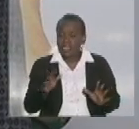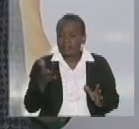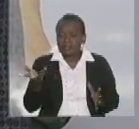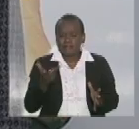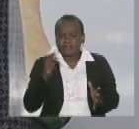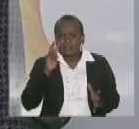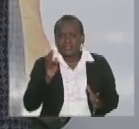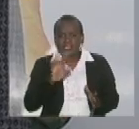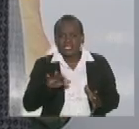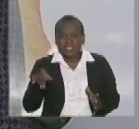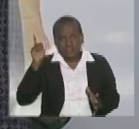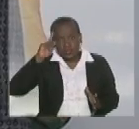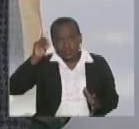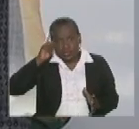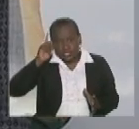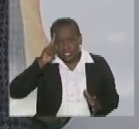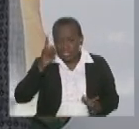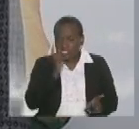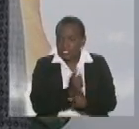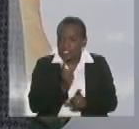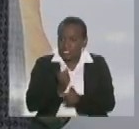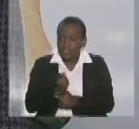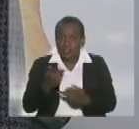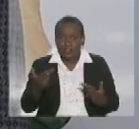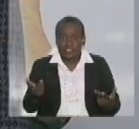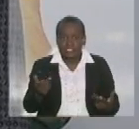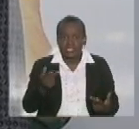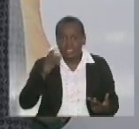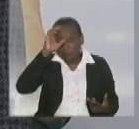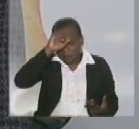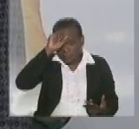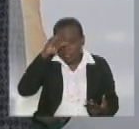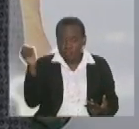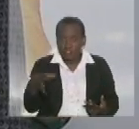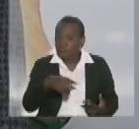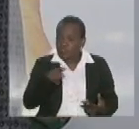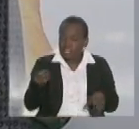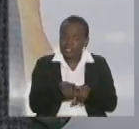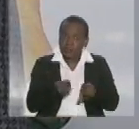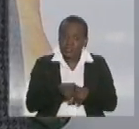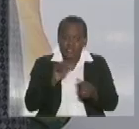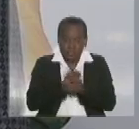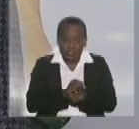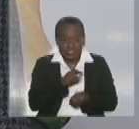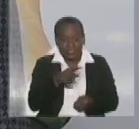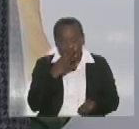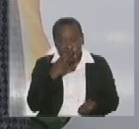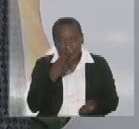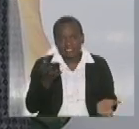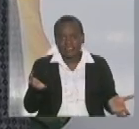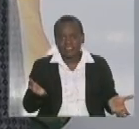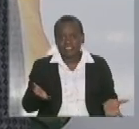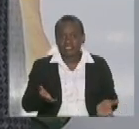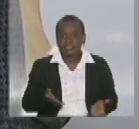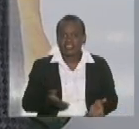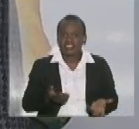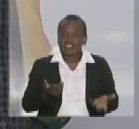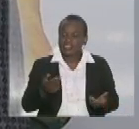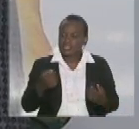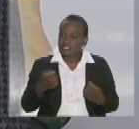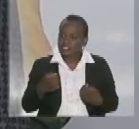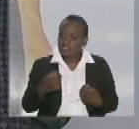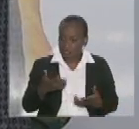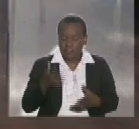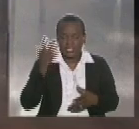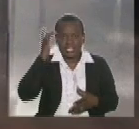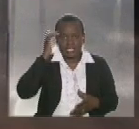tão maravilhoso quanto a criança, no dia a dia, com as descobertas que faz, né? A gente voltar a se encantar com elas, né? E é isso que a gente tenta